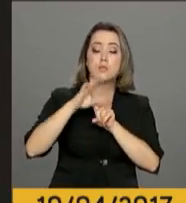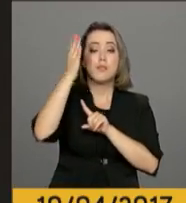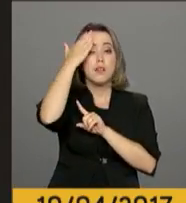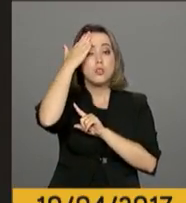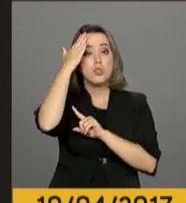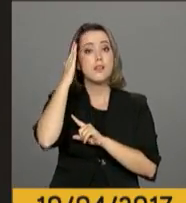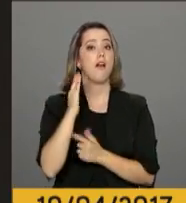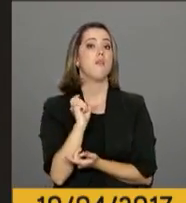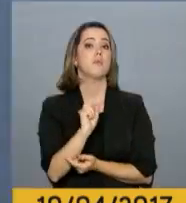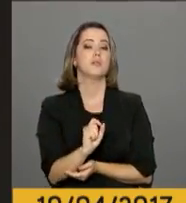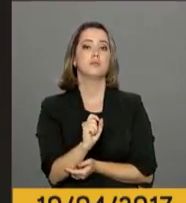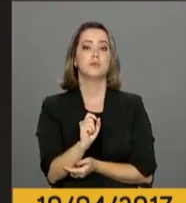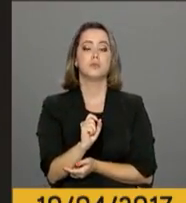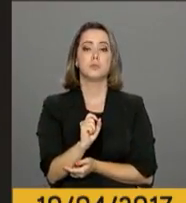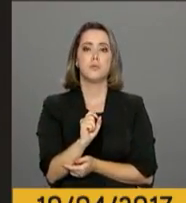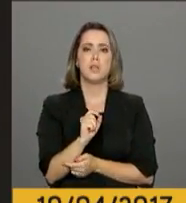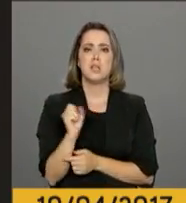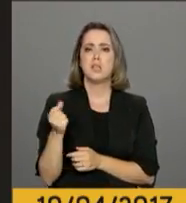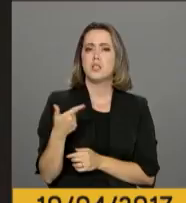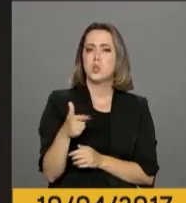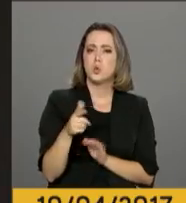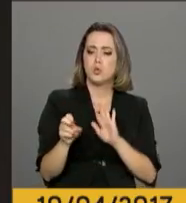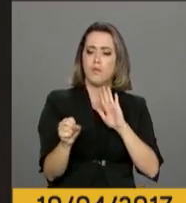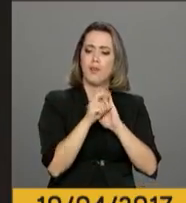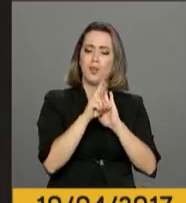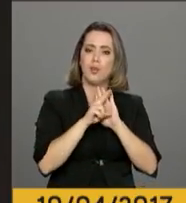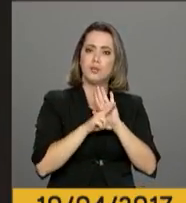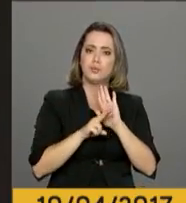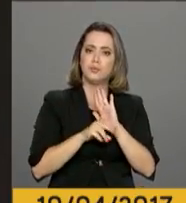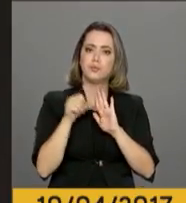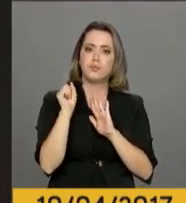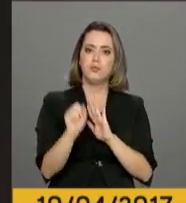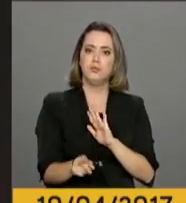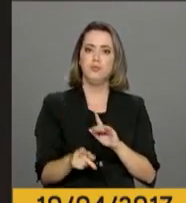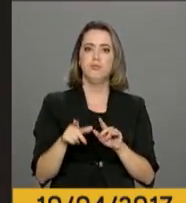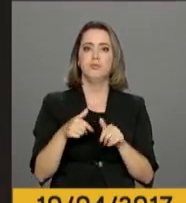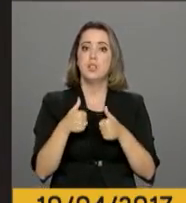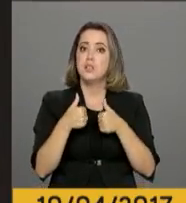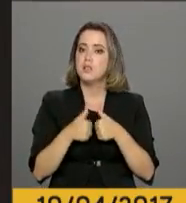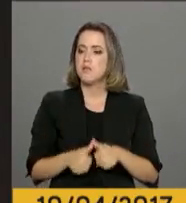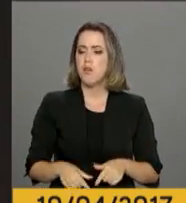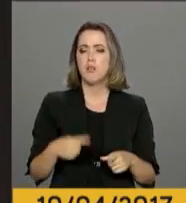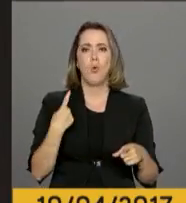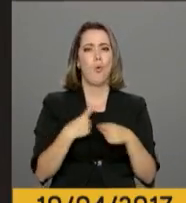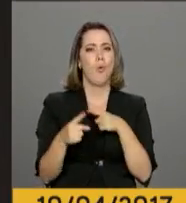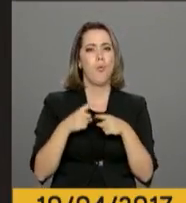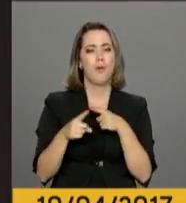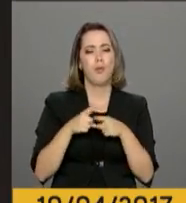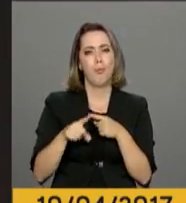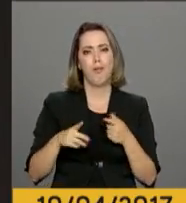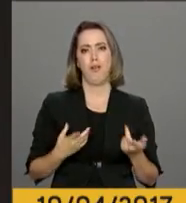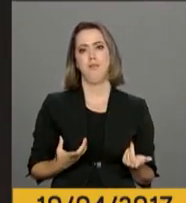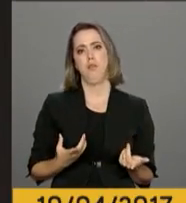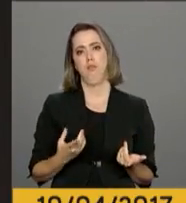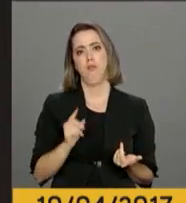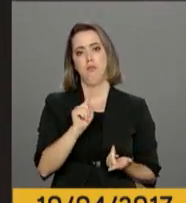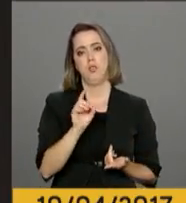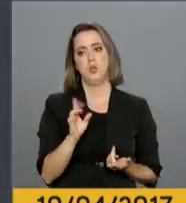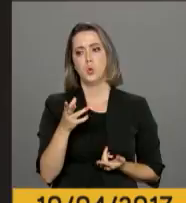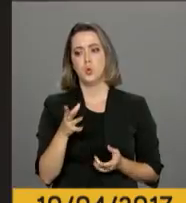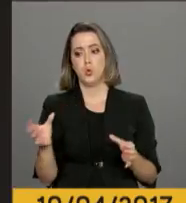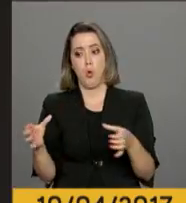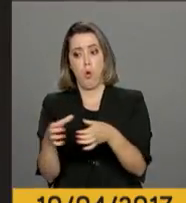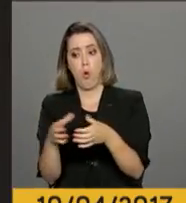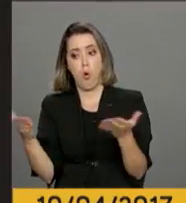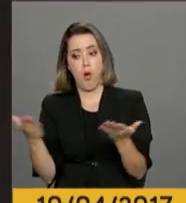saiba que, se não reformarmos a Previdência, estarão comprometidos, como acabei de dizer, não só os